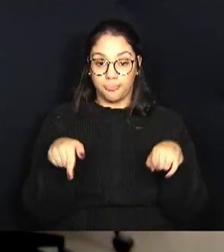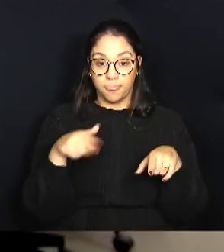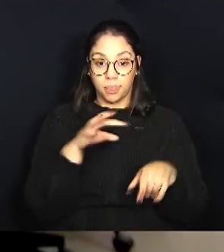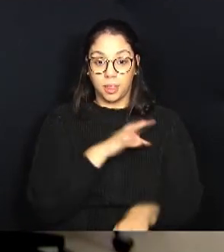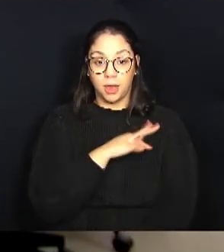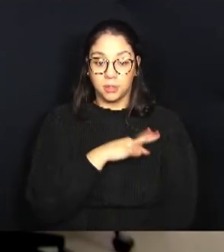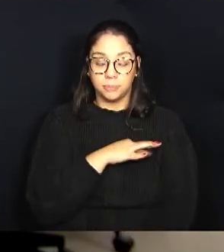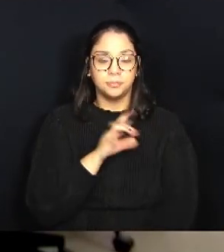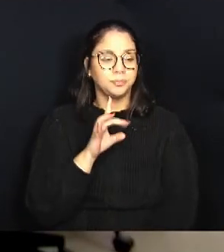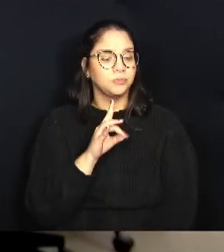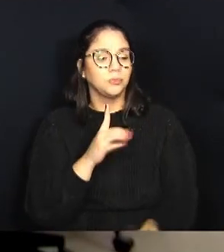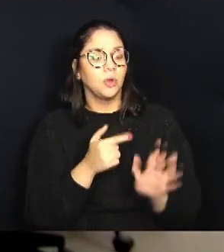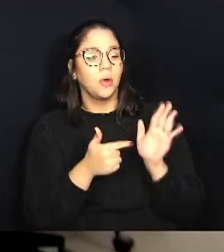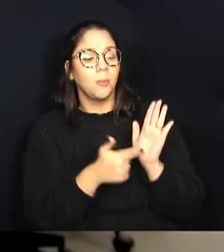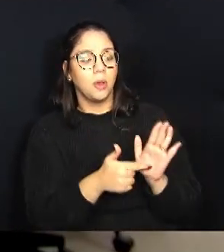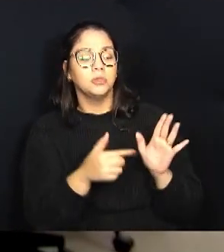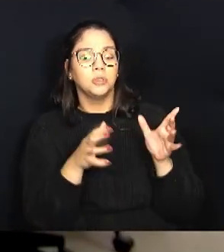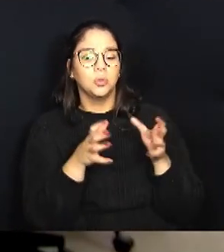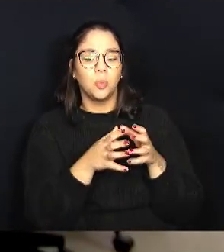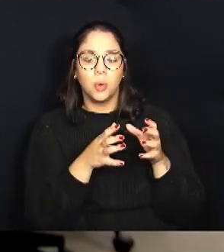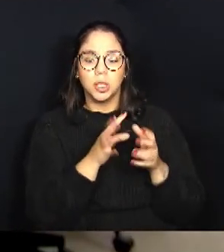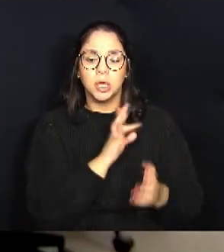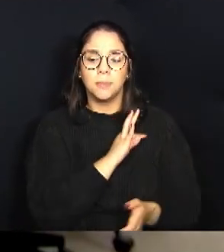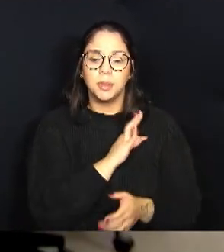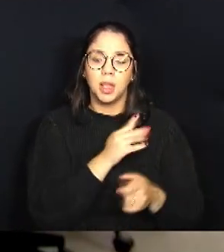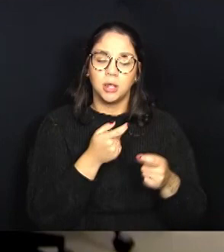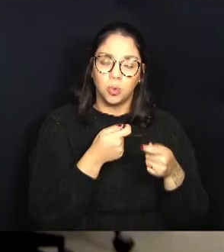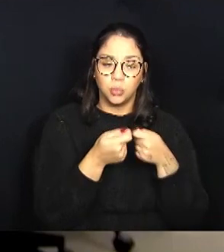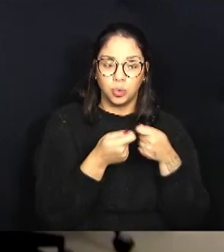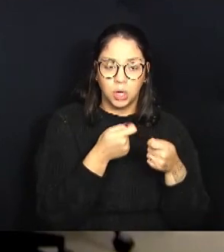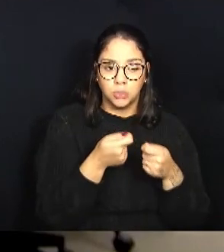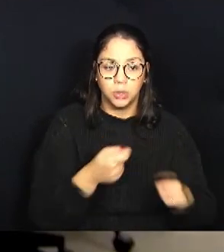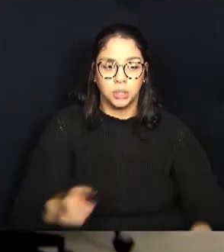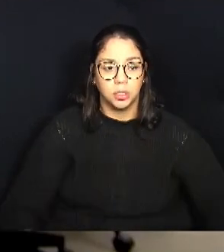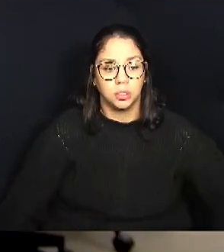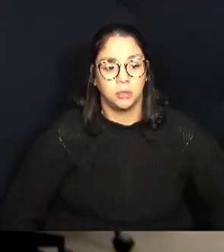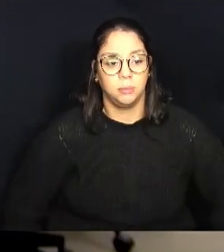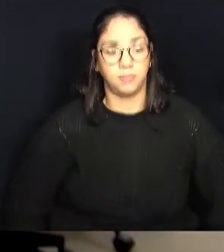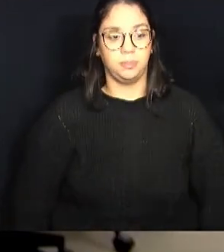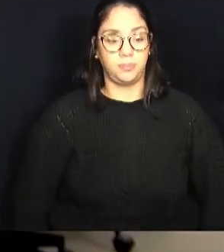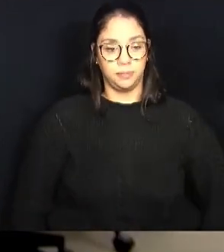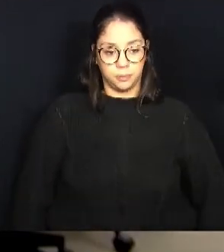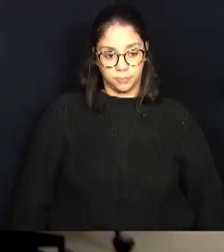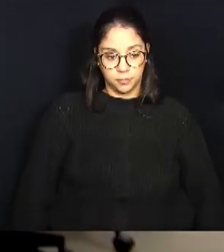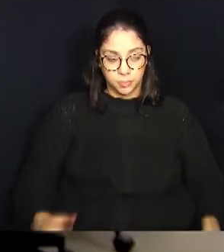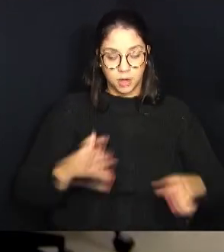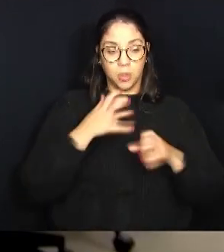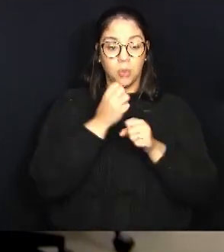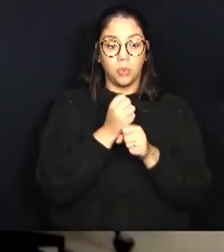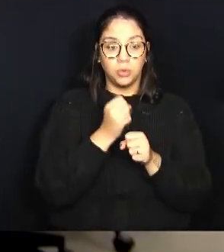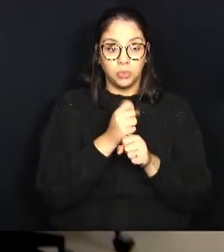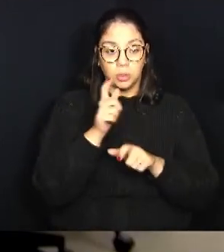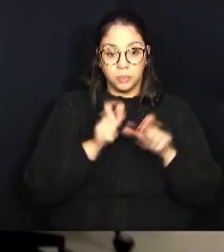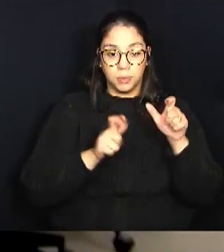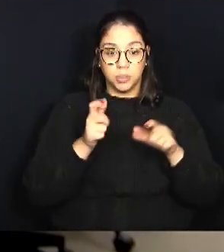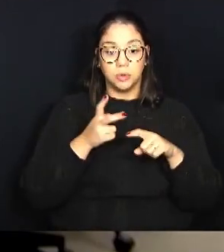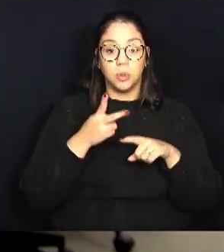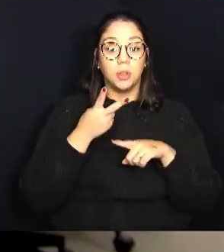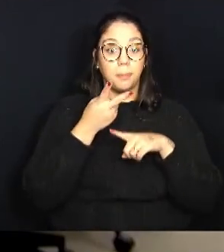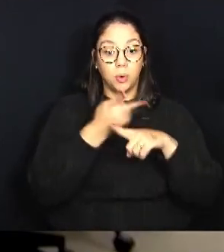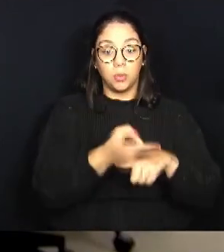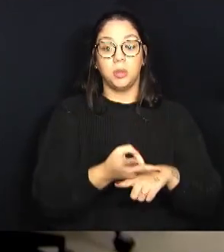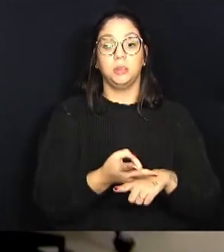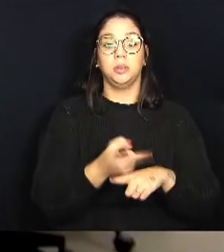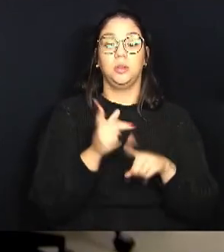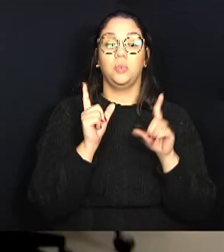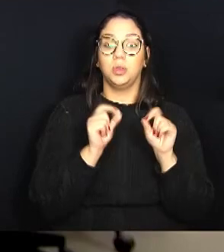nossa equipe técnica, a controladoria, os nossos contadores, o pessoal da Procuradoria, tem